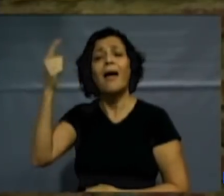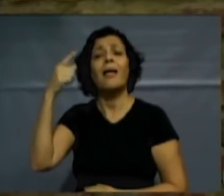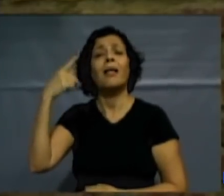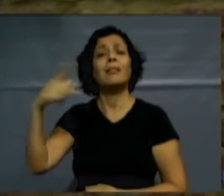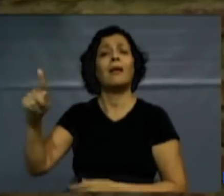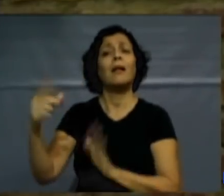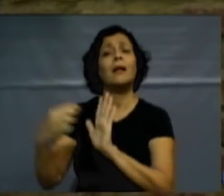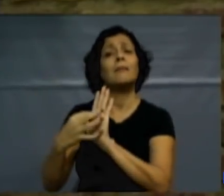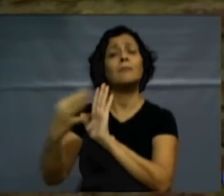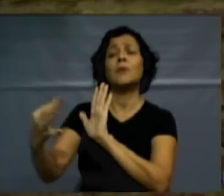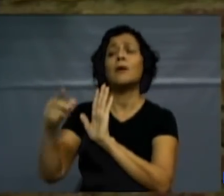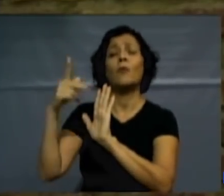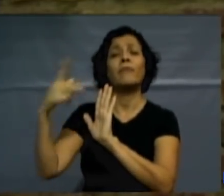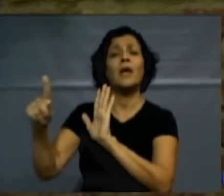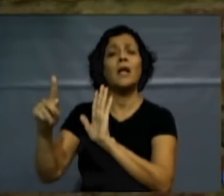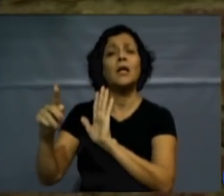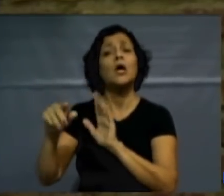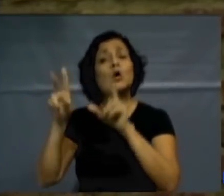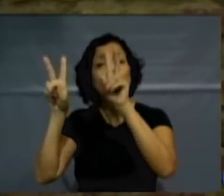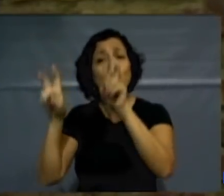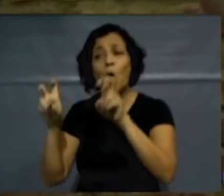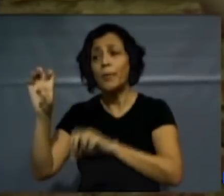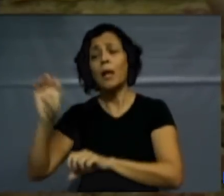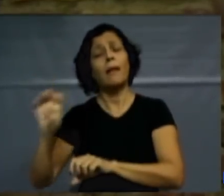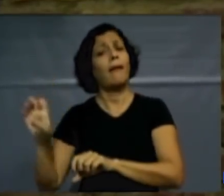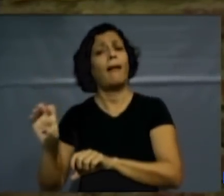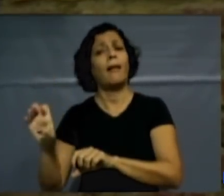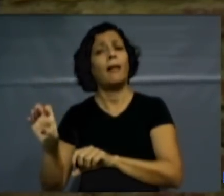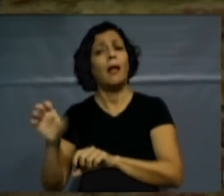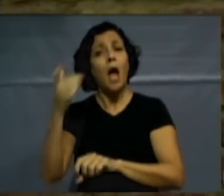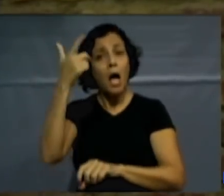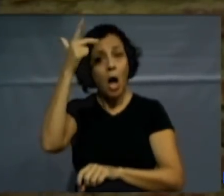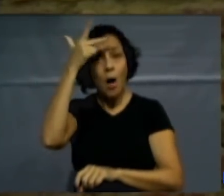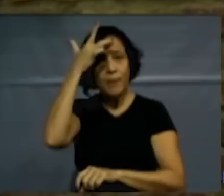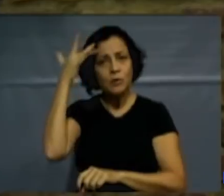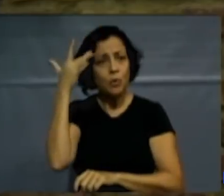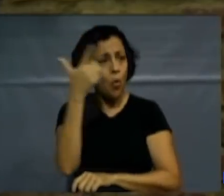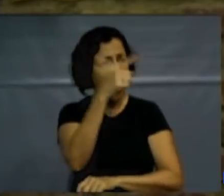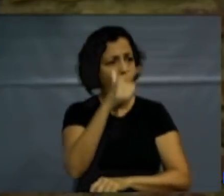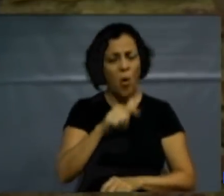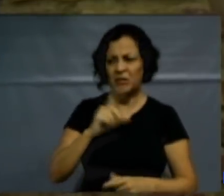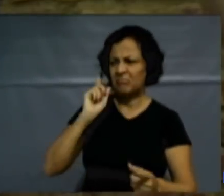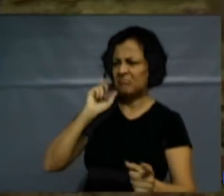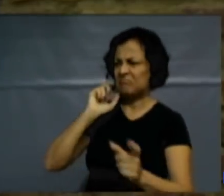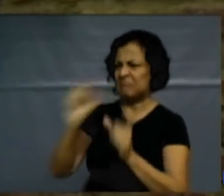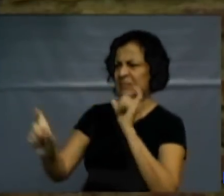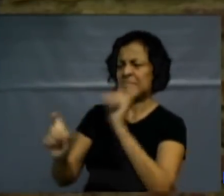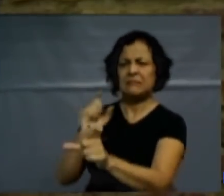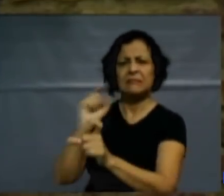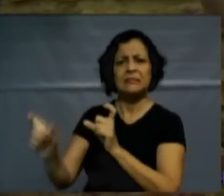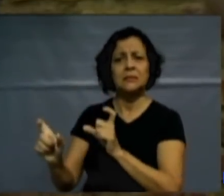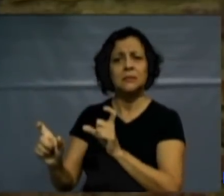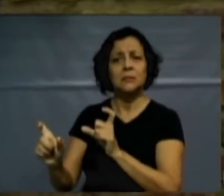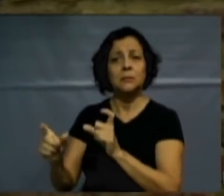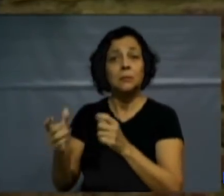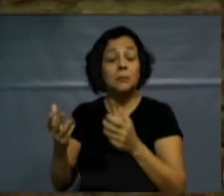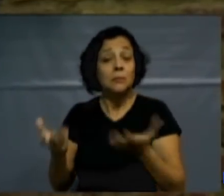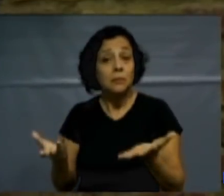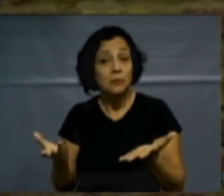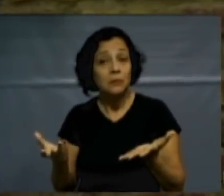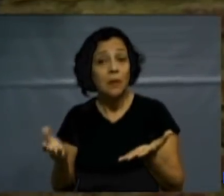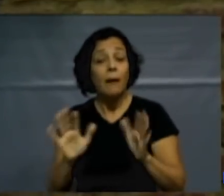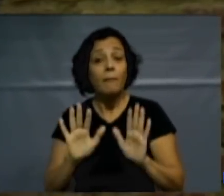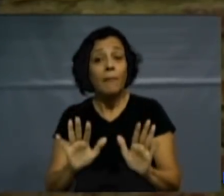Totalmente a ver. Né? Eles ficaram encantados com o fenômeno, como a gente fica, muitas das vezes o que? Encantado com as